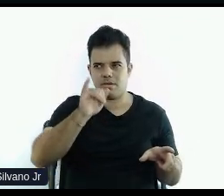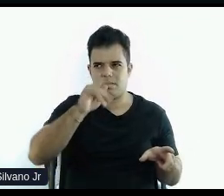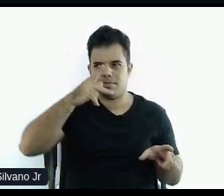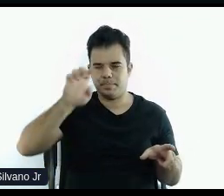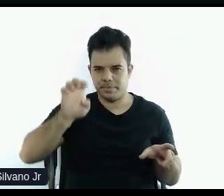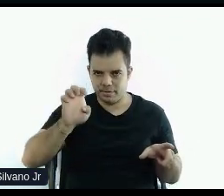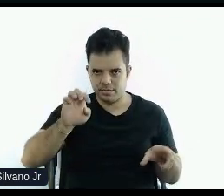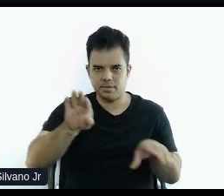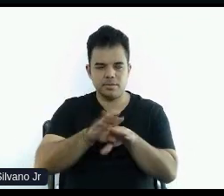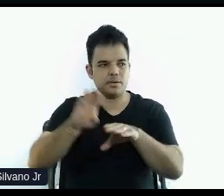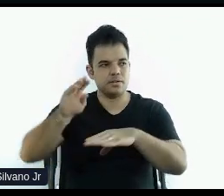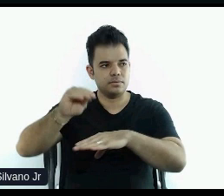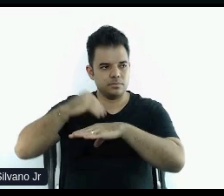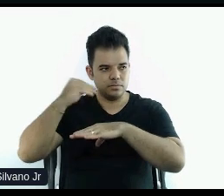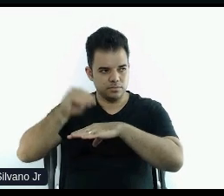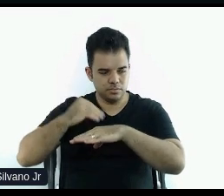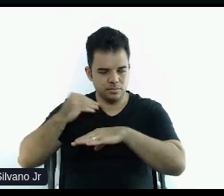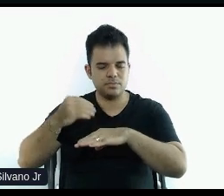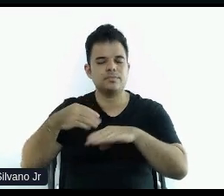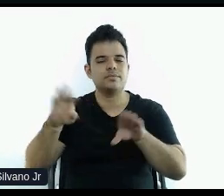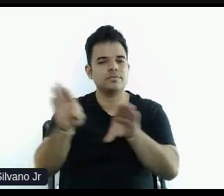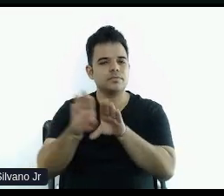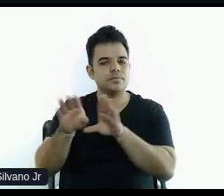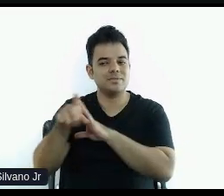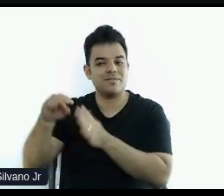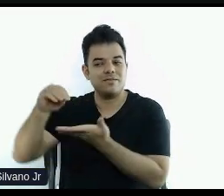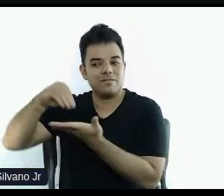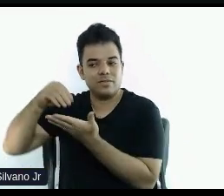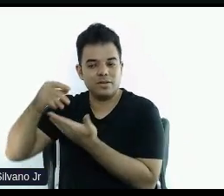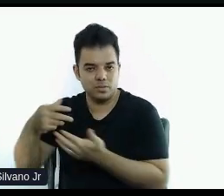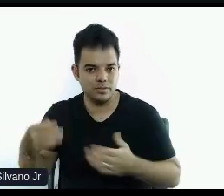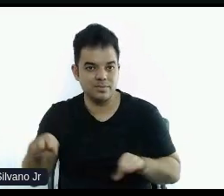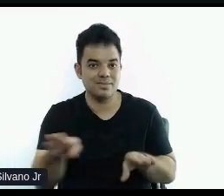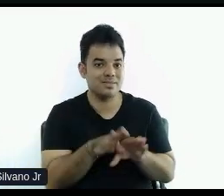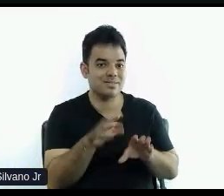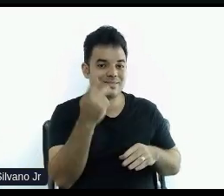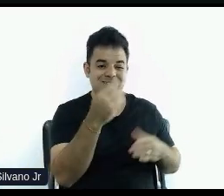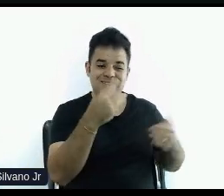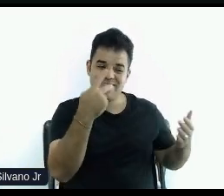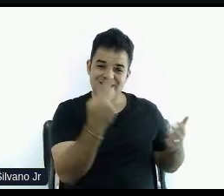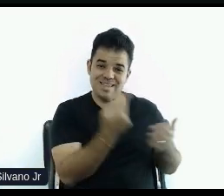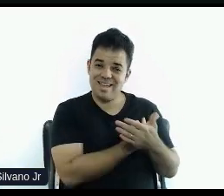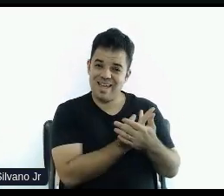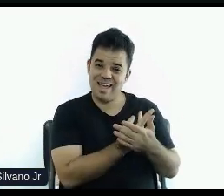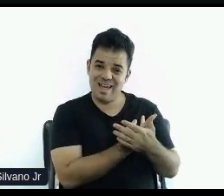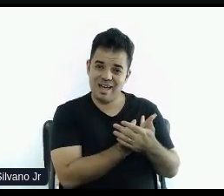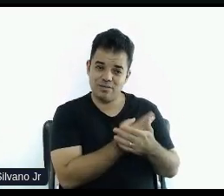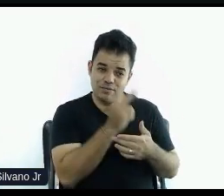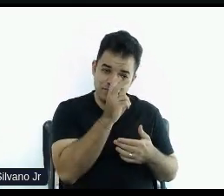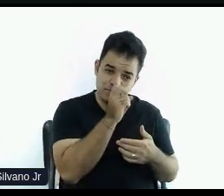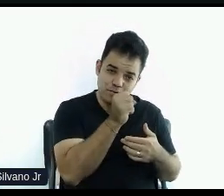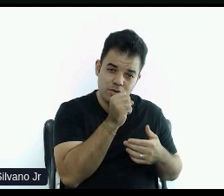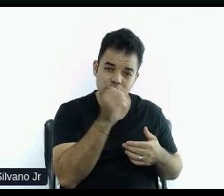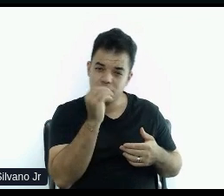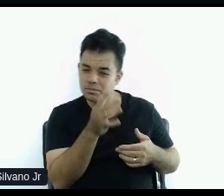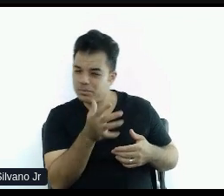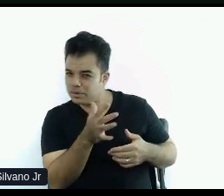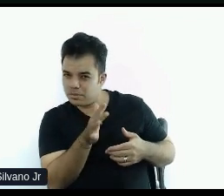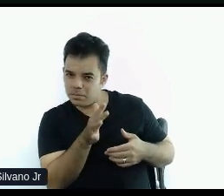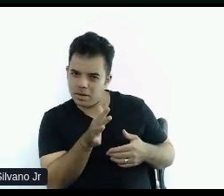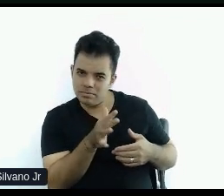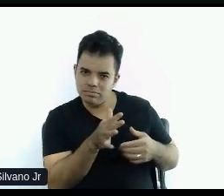e pontos de revisão, né? Qual é o nível dessa violação? Qual é o critério